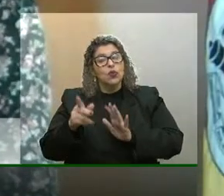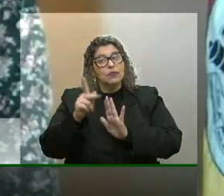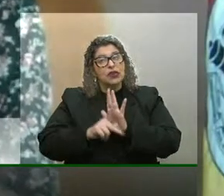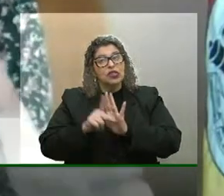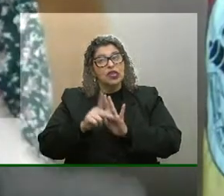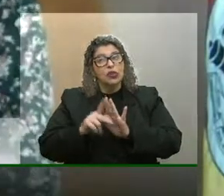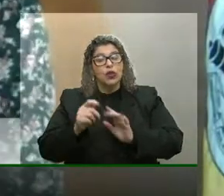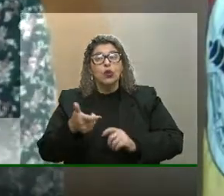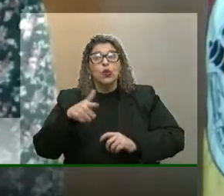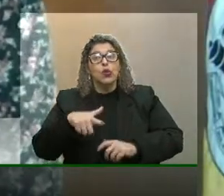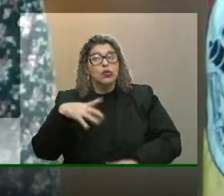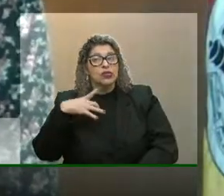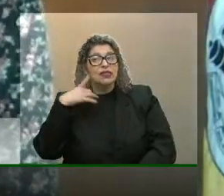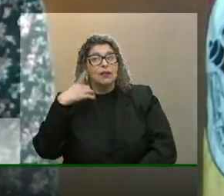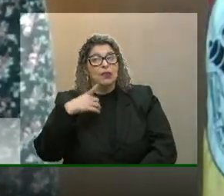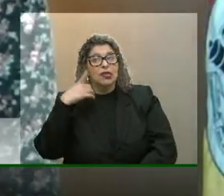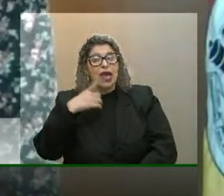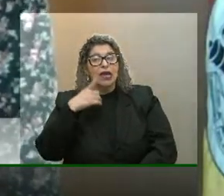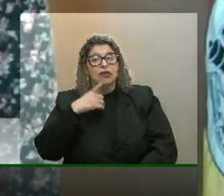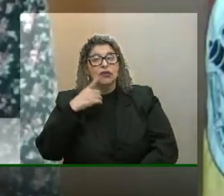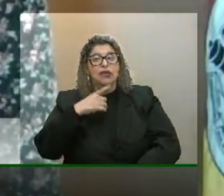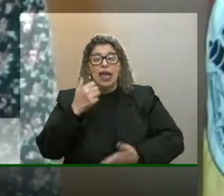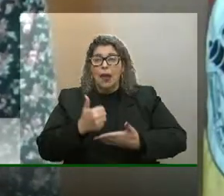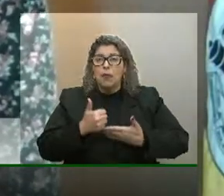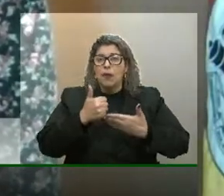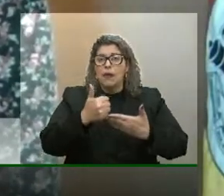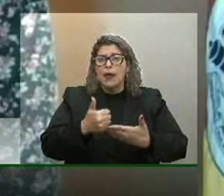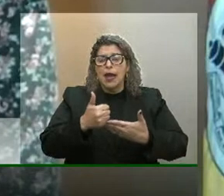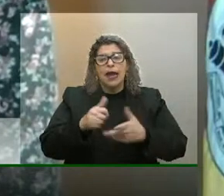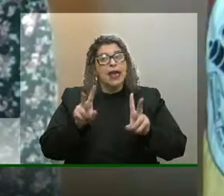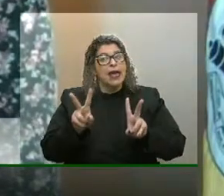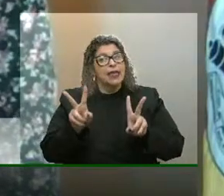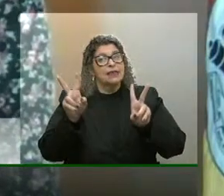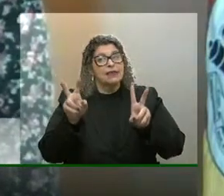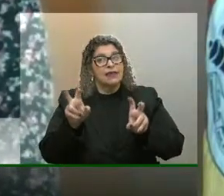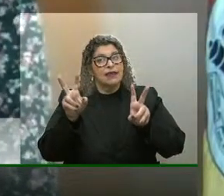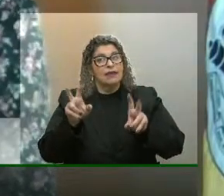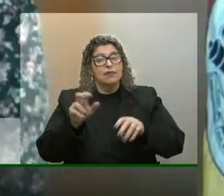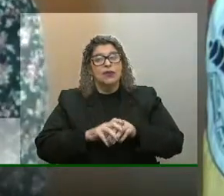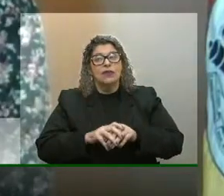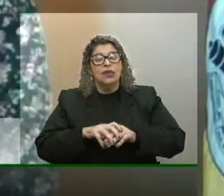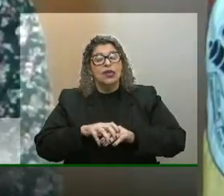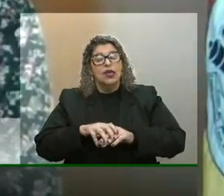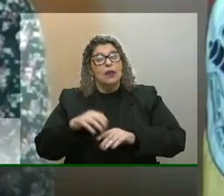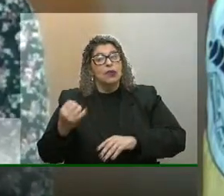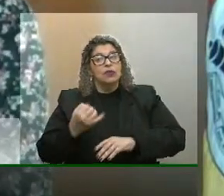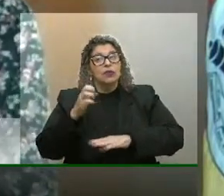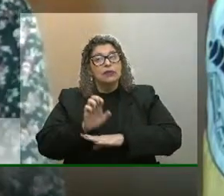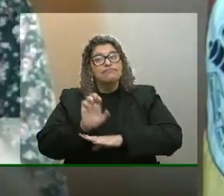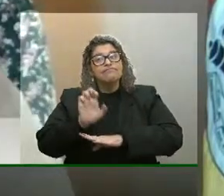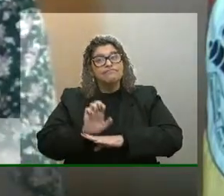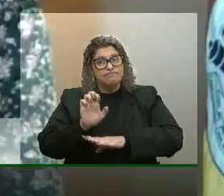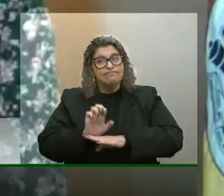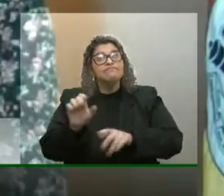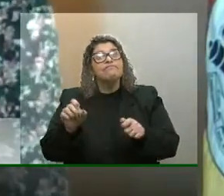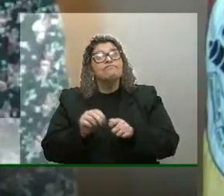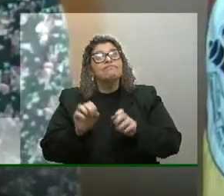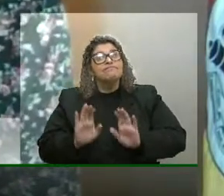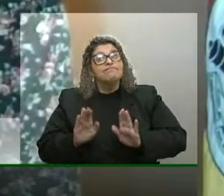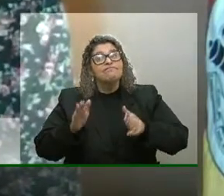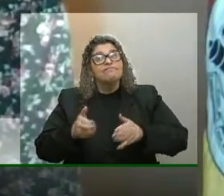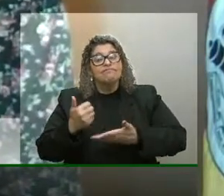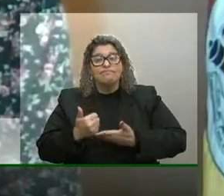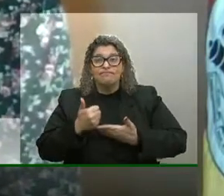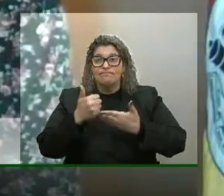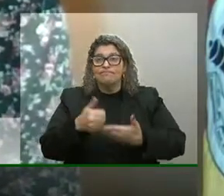outros colegas que defenderam essa pauta, entendendo a importância do Estado fazer algo para